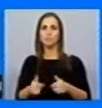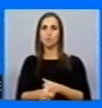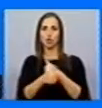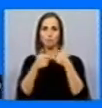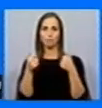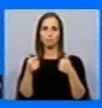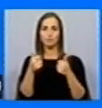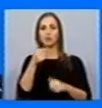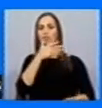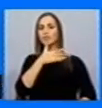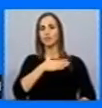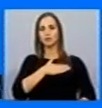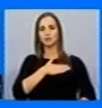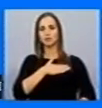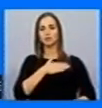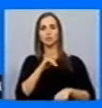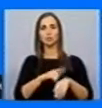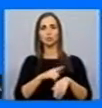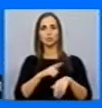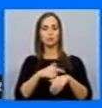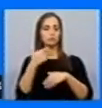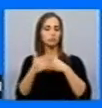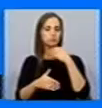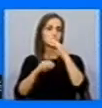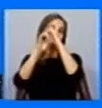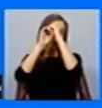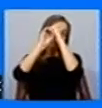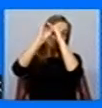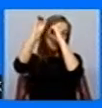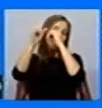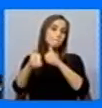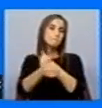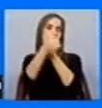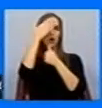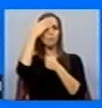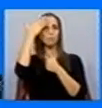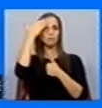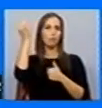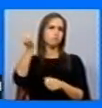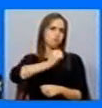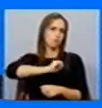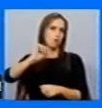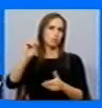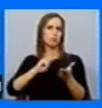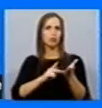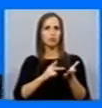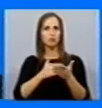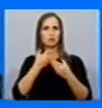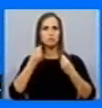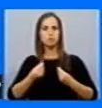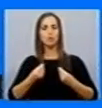que eles dizem é que, à medida que nós vamos tendo telescópios cada vez mais potentes, cada vez melhores em termos tecnológicos, nomeadamente o James